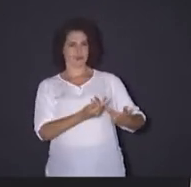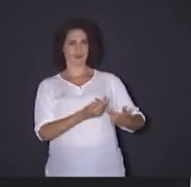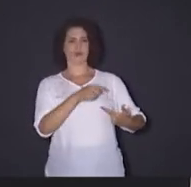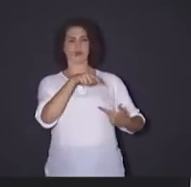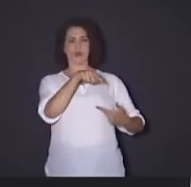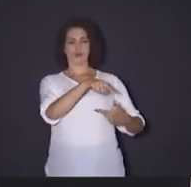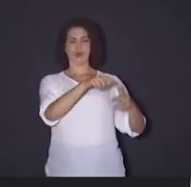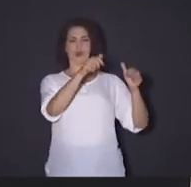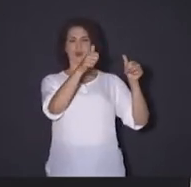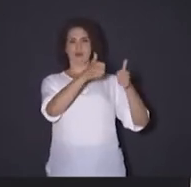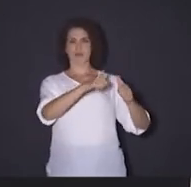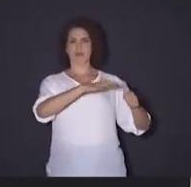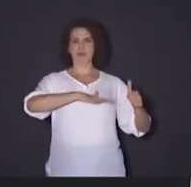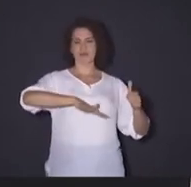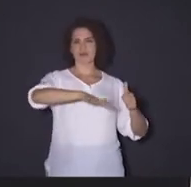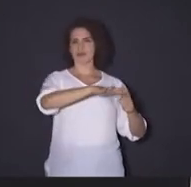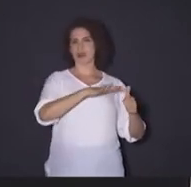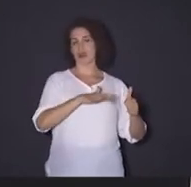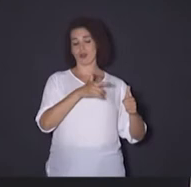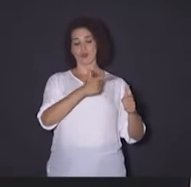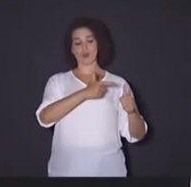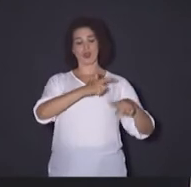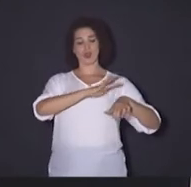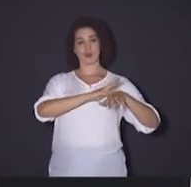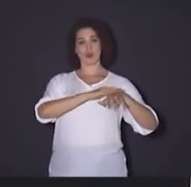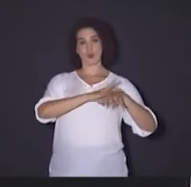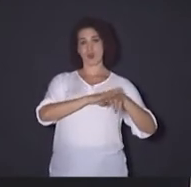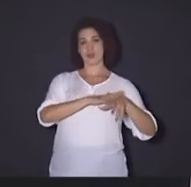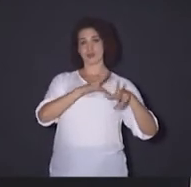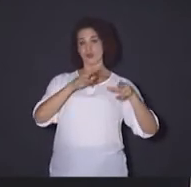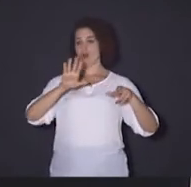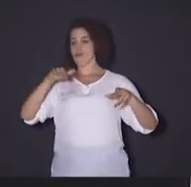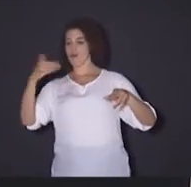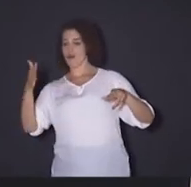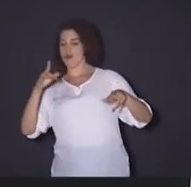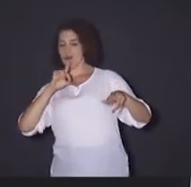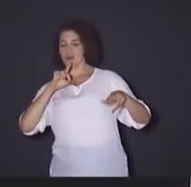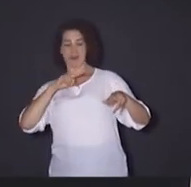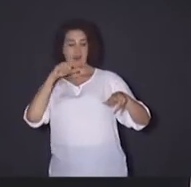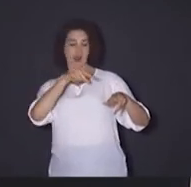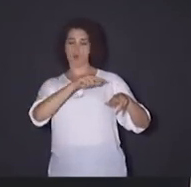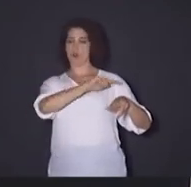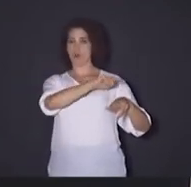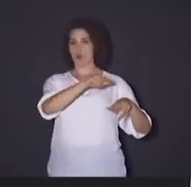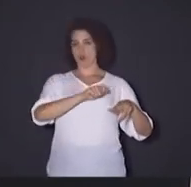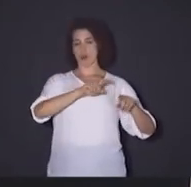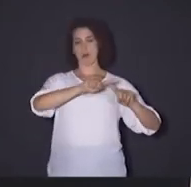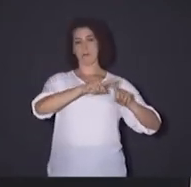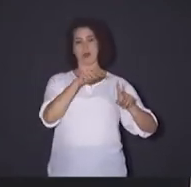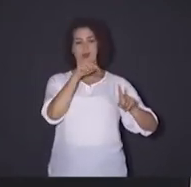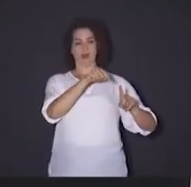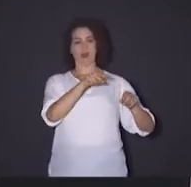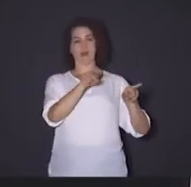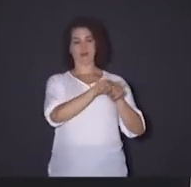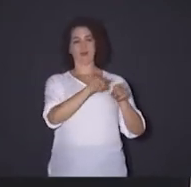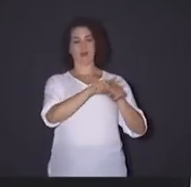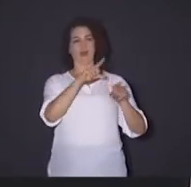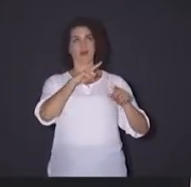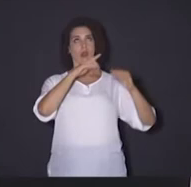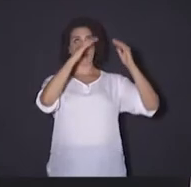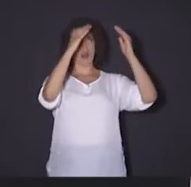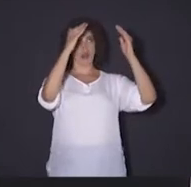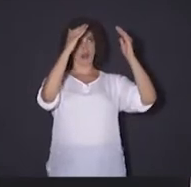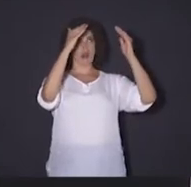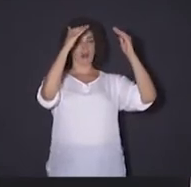livre de uma série de doenças que a gente tem do lado de fora mas que também tem uma uma hierarquia a grande